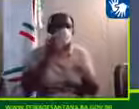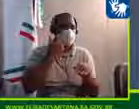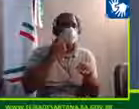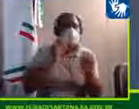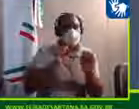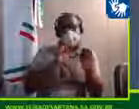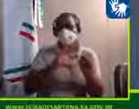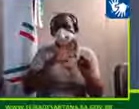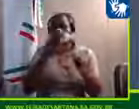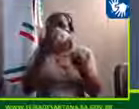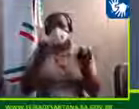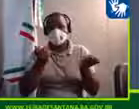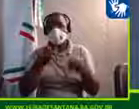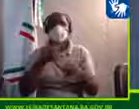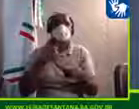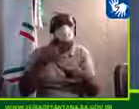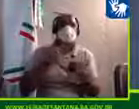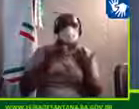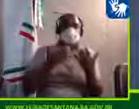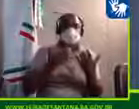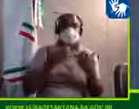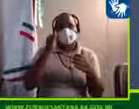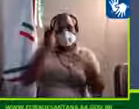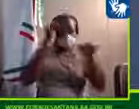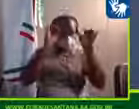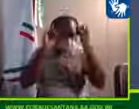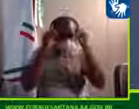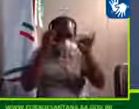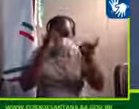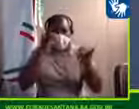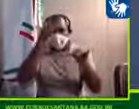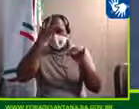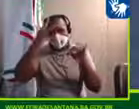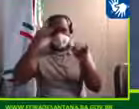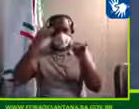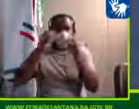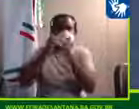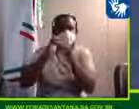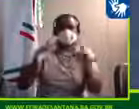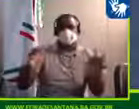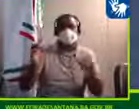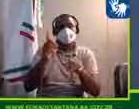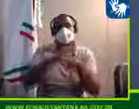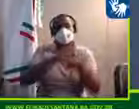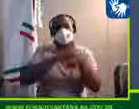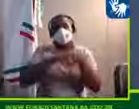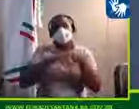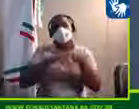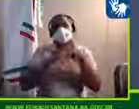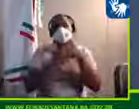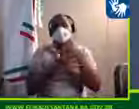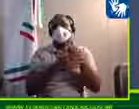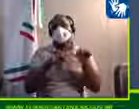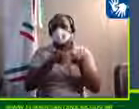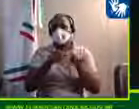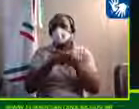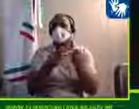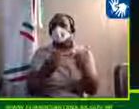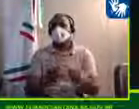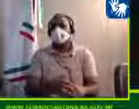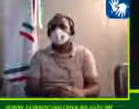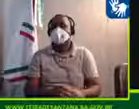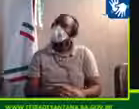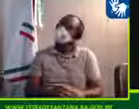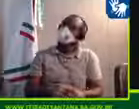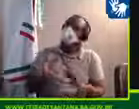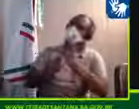estamos abertos a todas as possibilidades que evitem aglomeração e que evitem a transmissão da doença. Qual foi a avaliação do